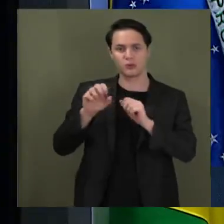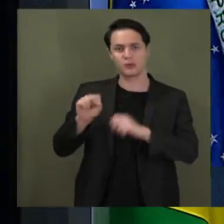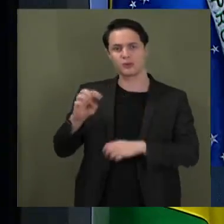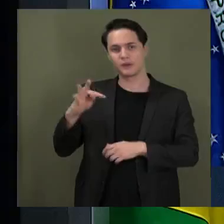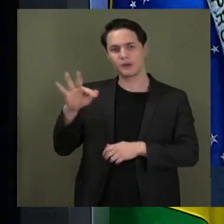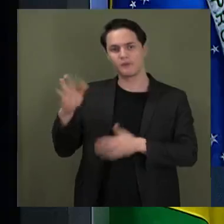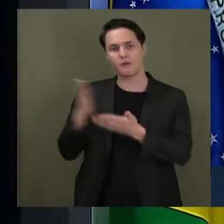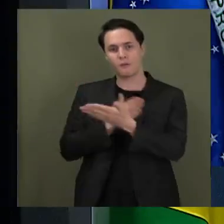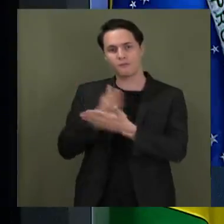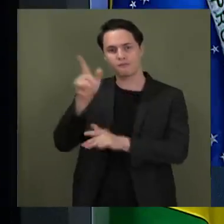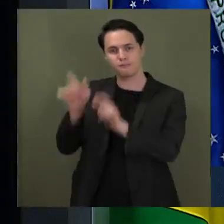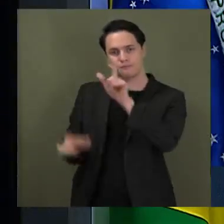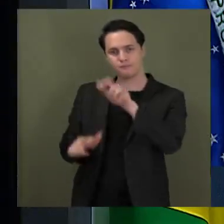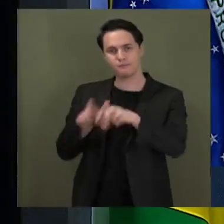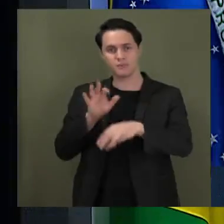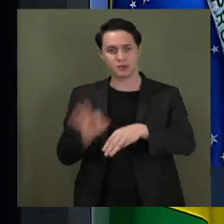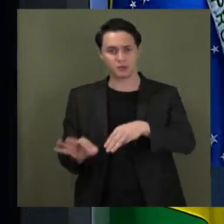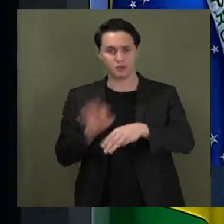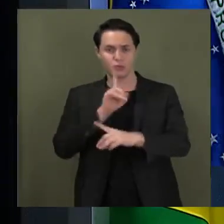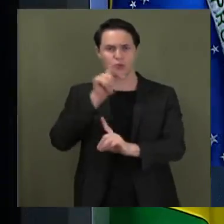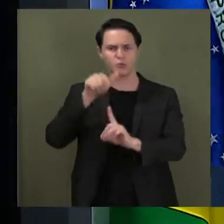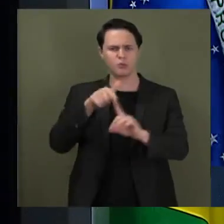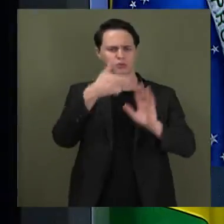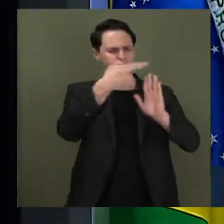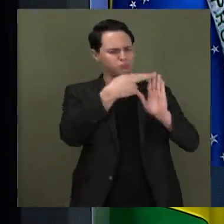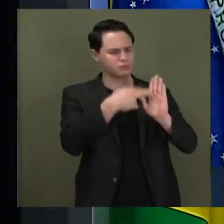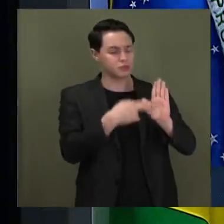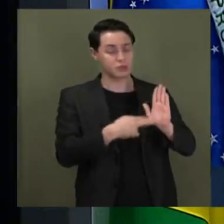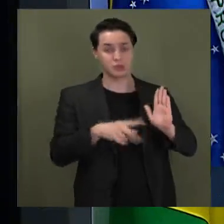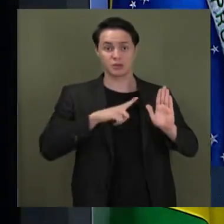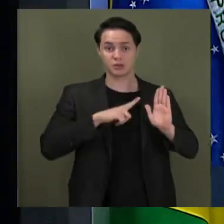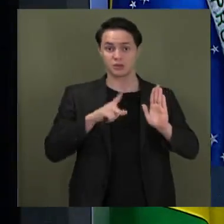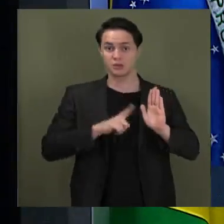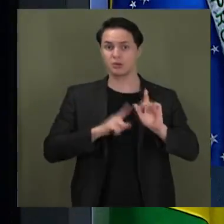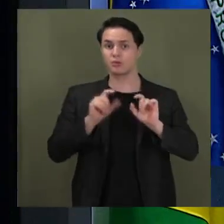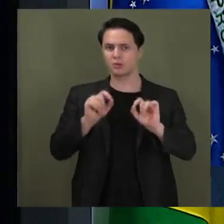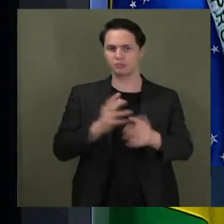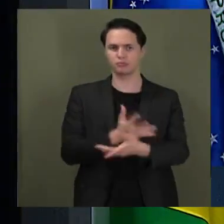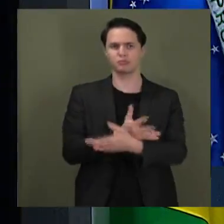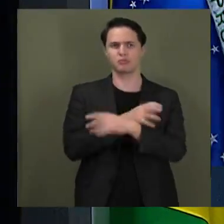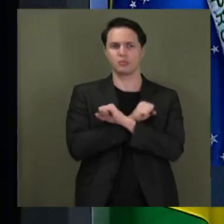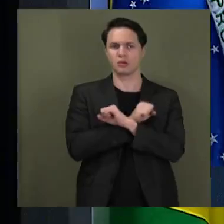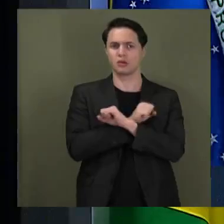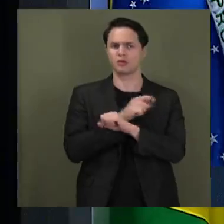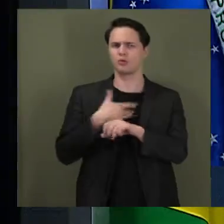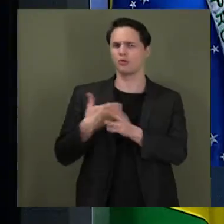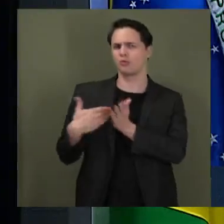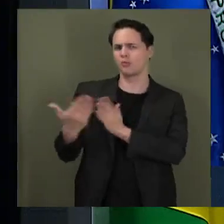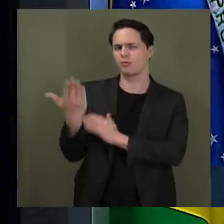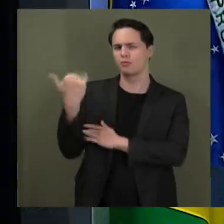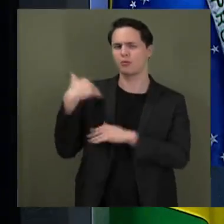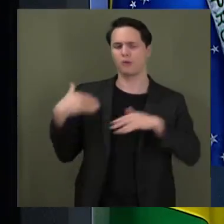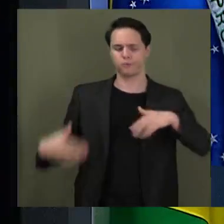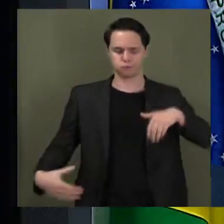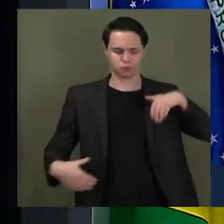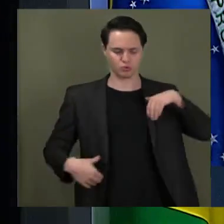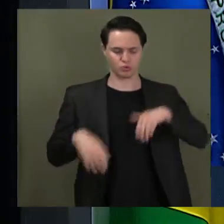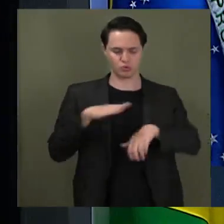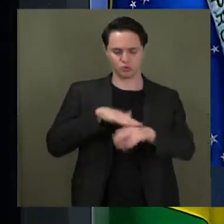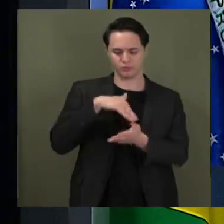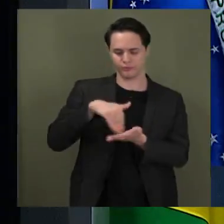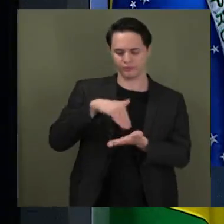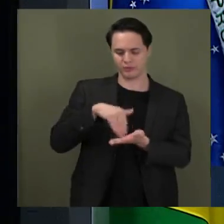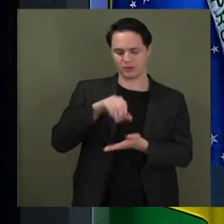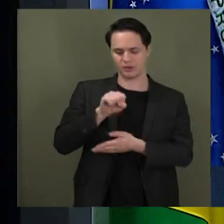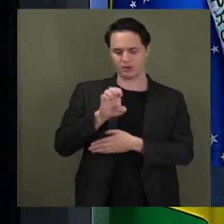Supremo, para regulamentar a censura, já vem desde os primeiros dias da posse, quando a SECOM, comandada